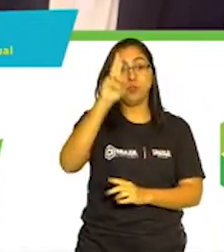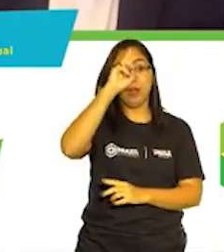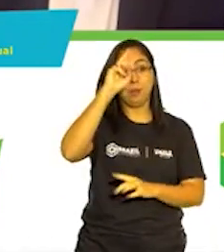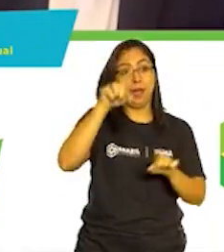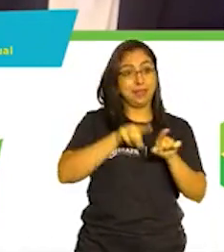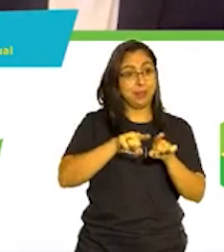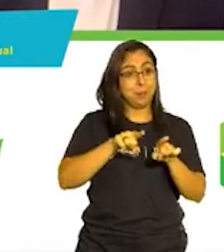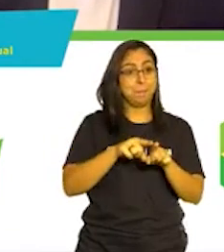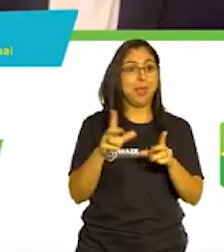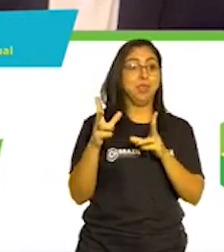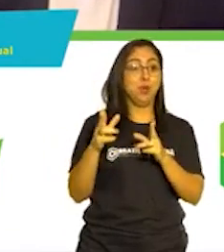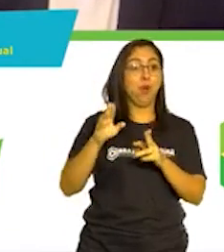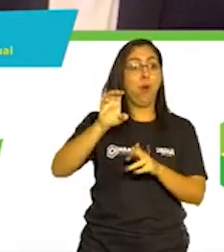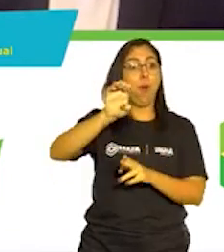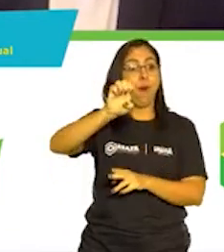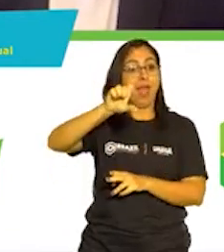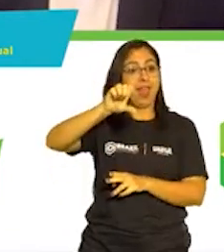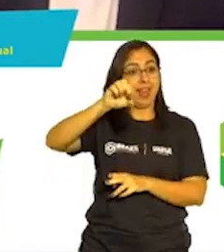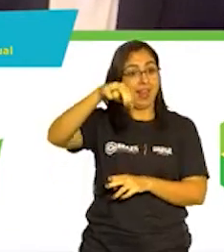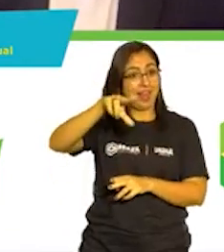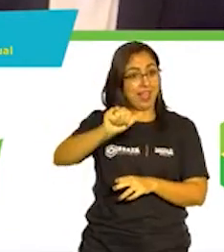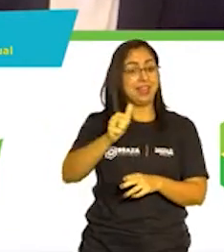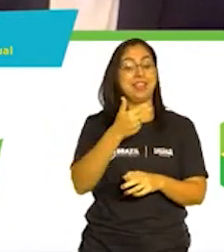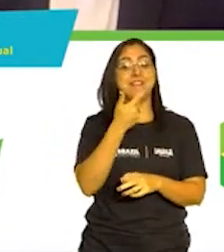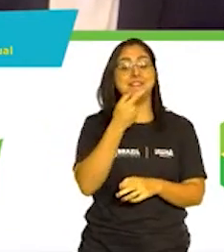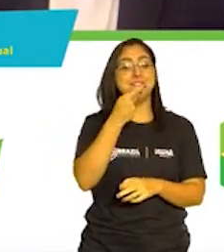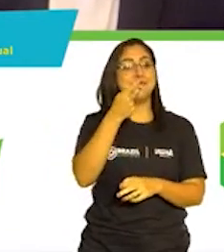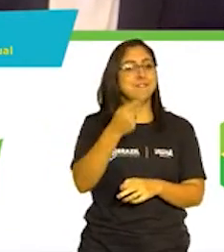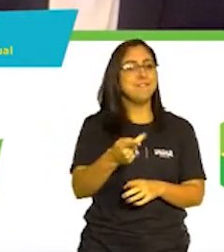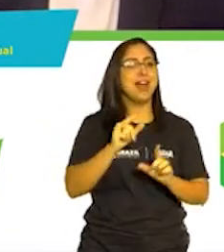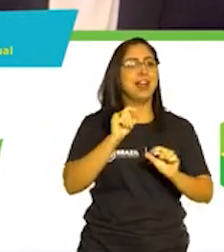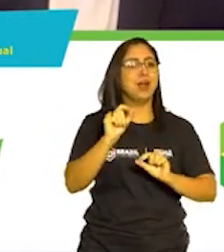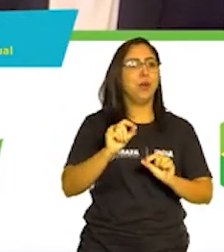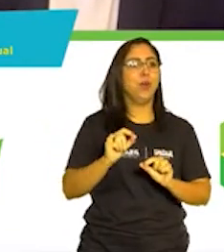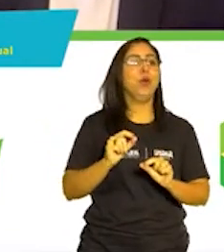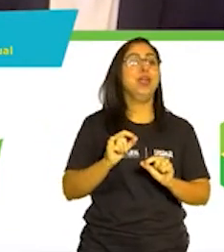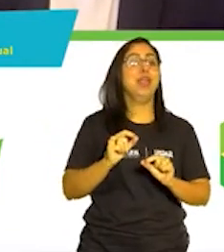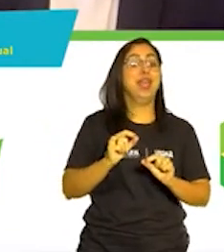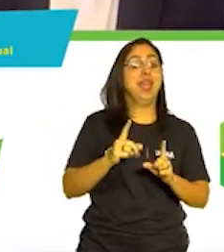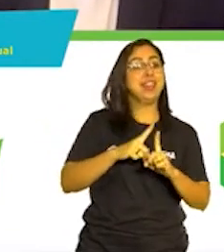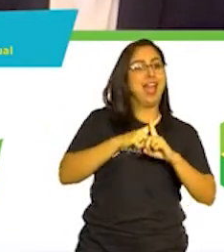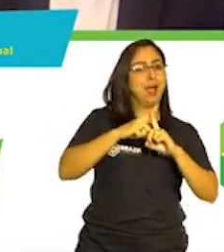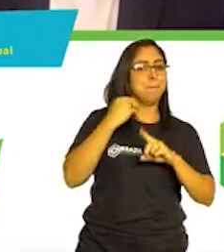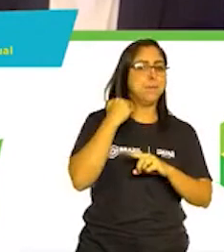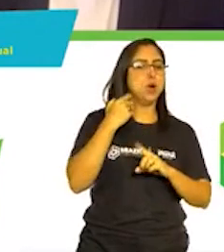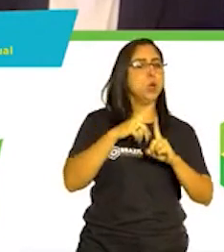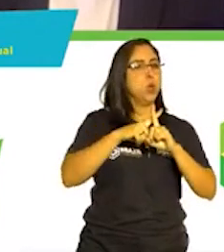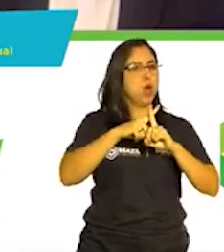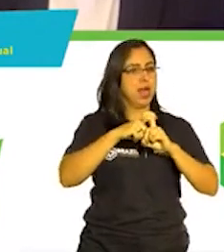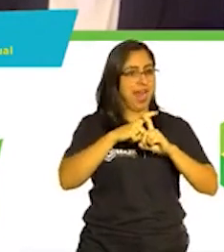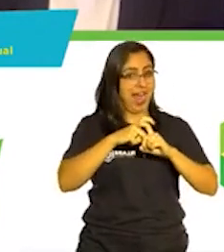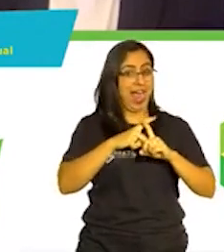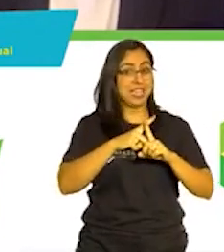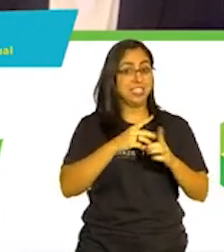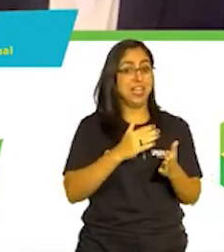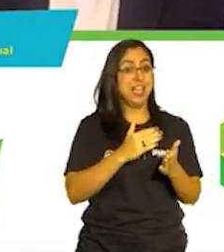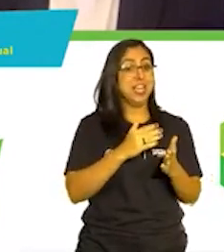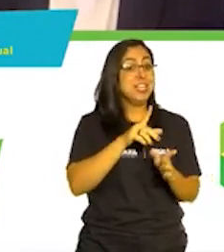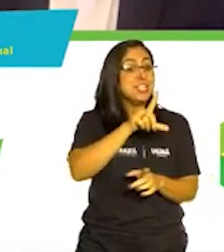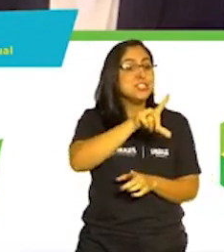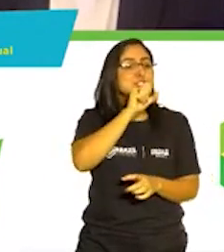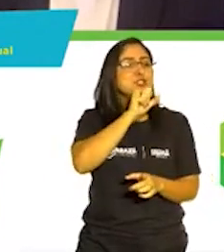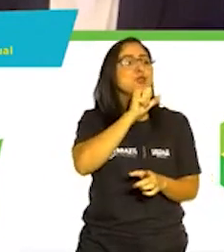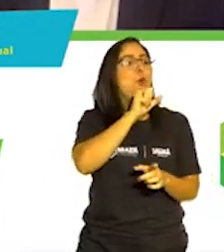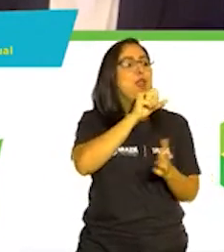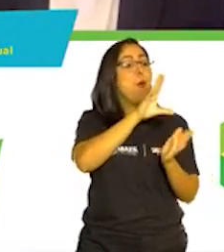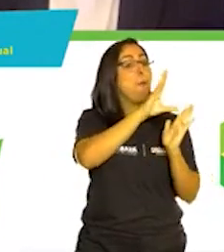nos falou sobre, por exemplo, o monopólio da Caixa, né? E o modelo escolhido, que não foi de aliança com